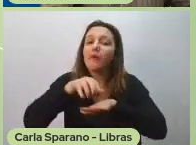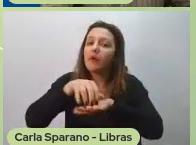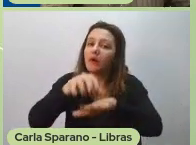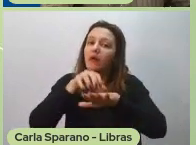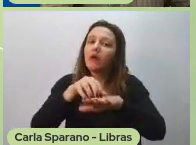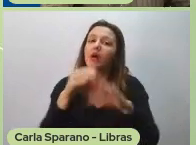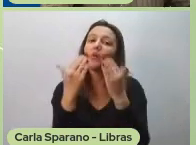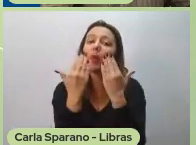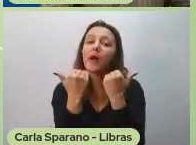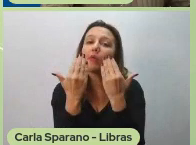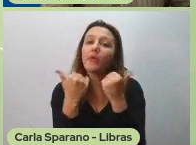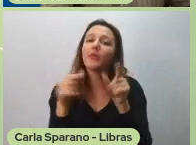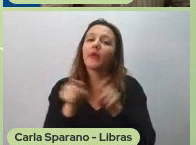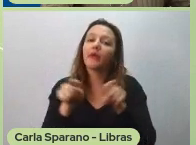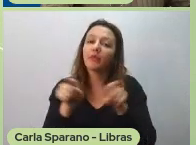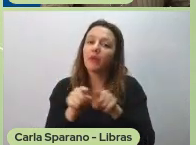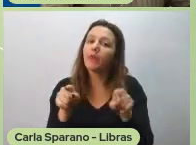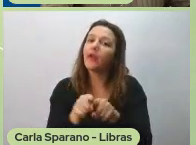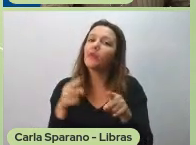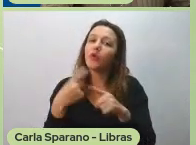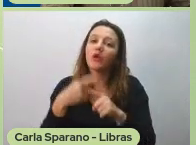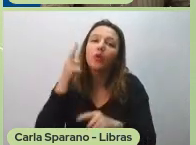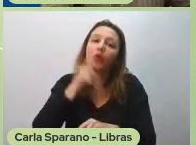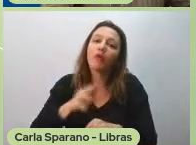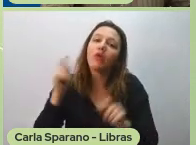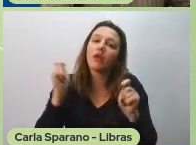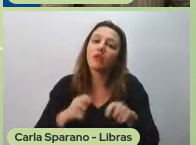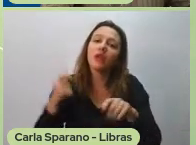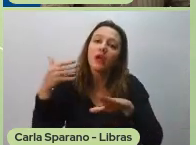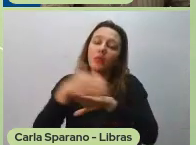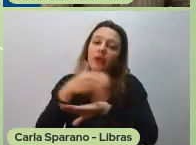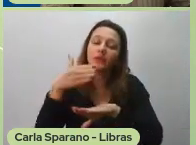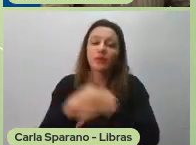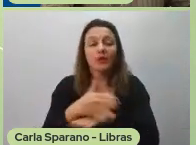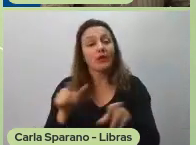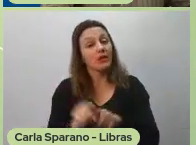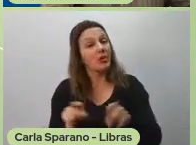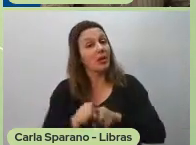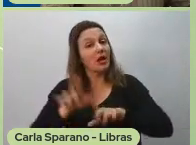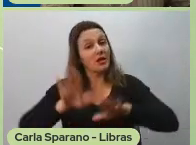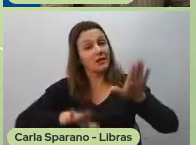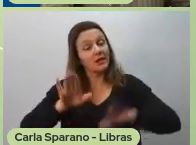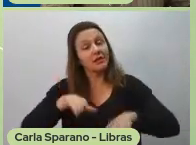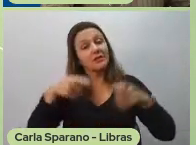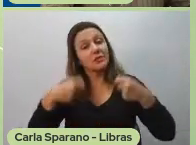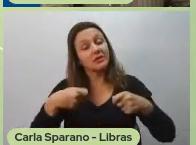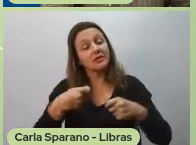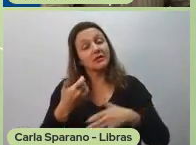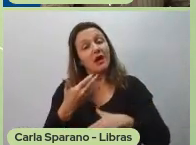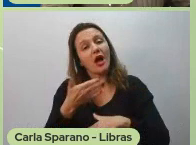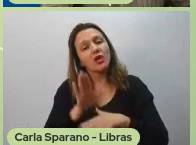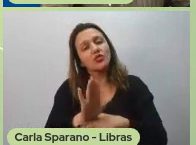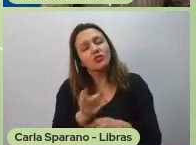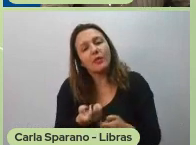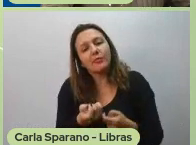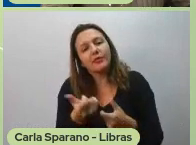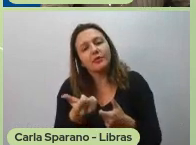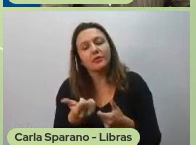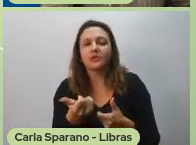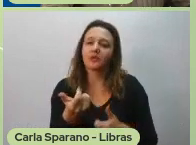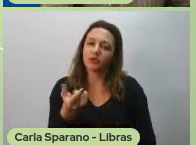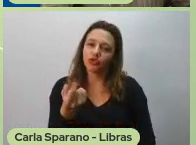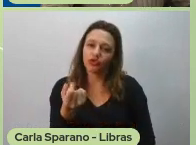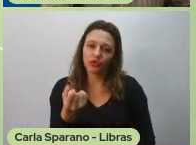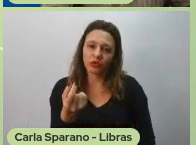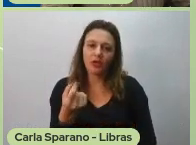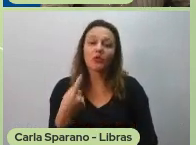poder participar, quando não precisam também de um auxílio financeiro, porque participar de um treinamento, e